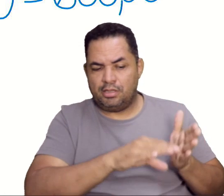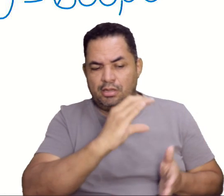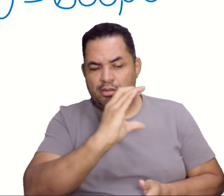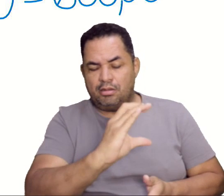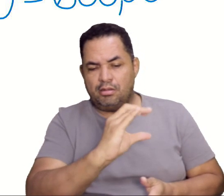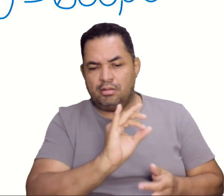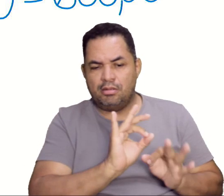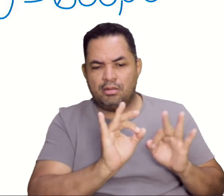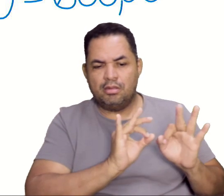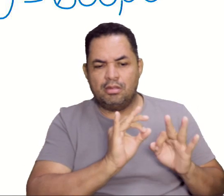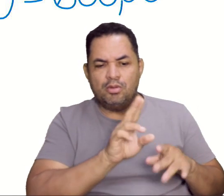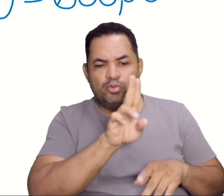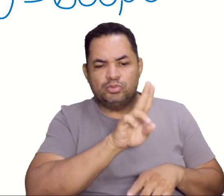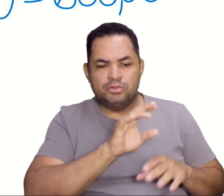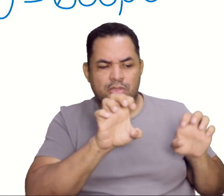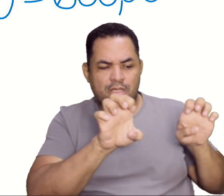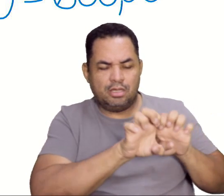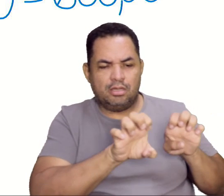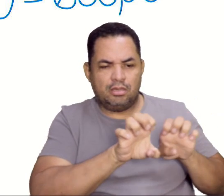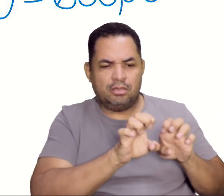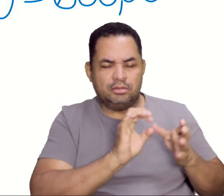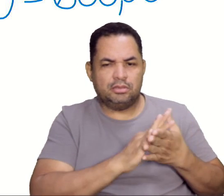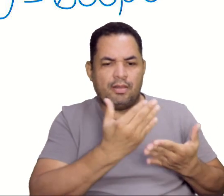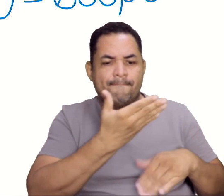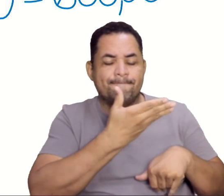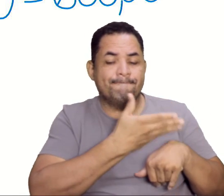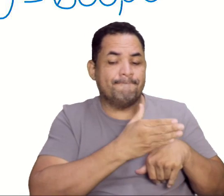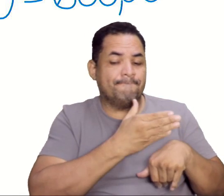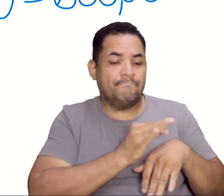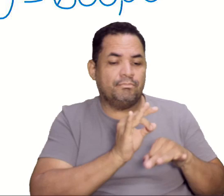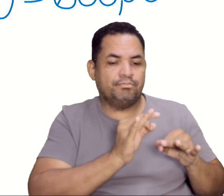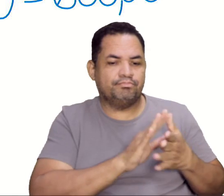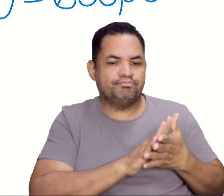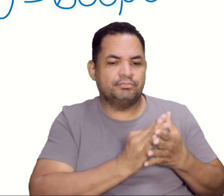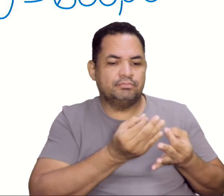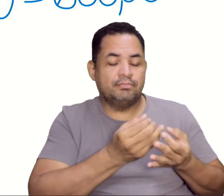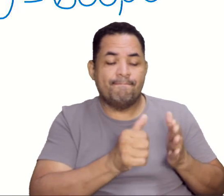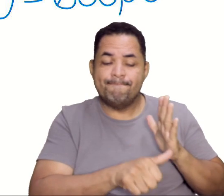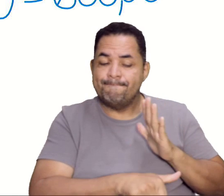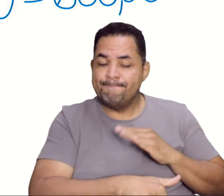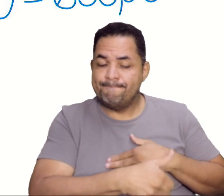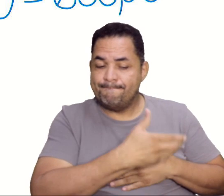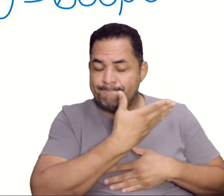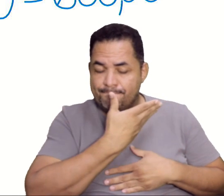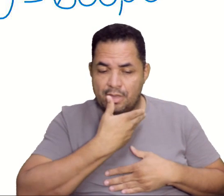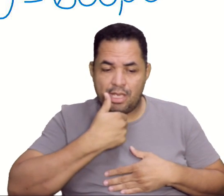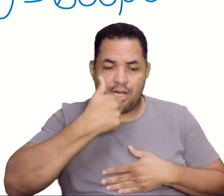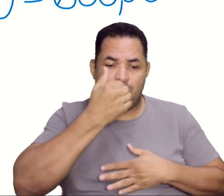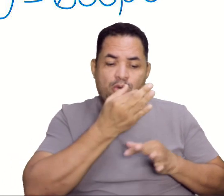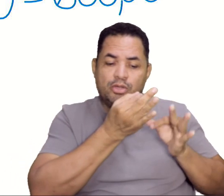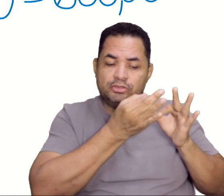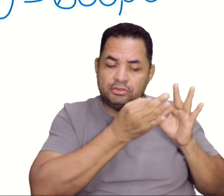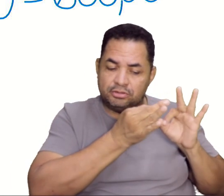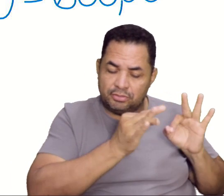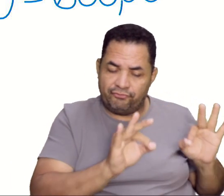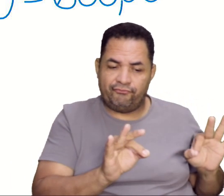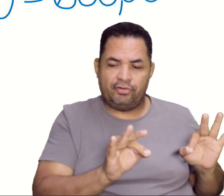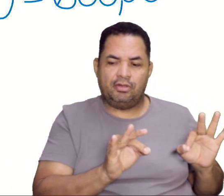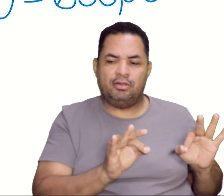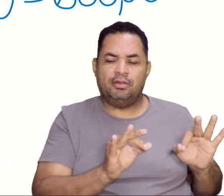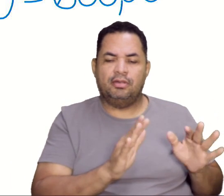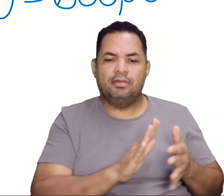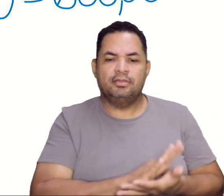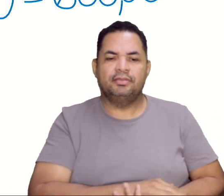juros joguei na fórmula o jeito mais prático sempre é simplificar por isso que nós falamos no